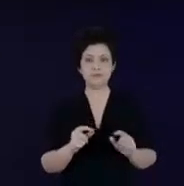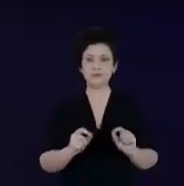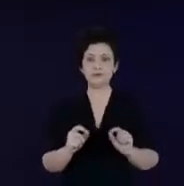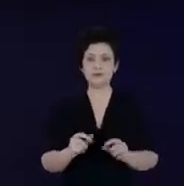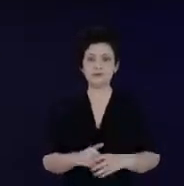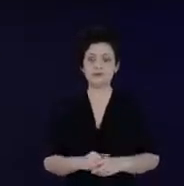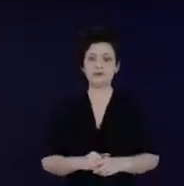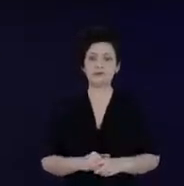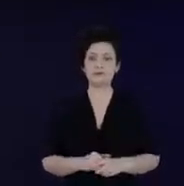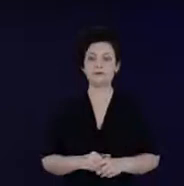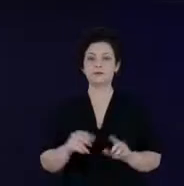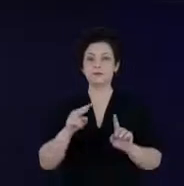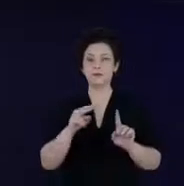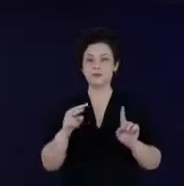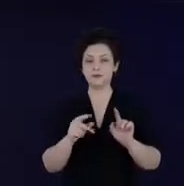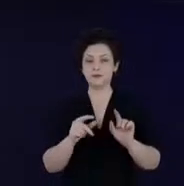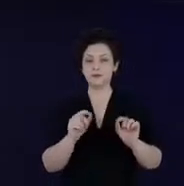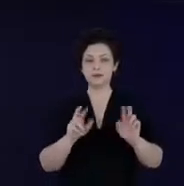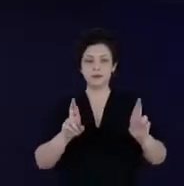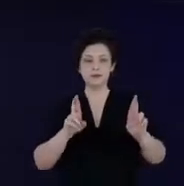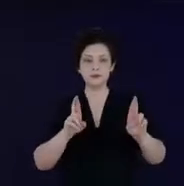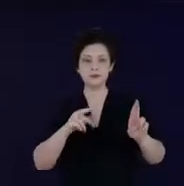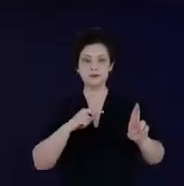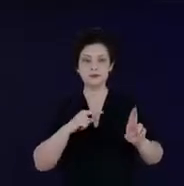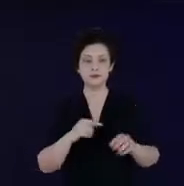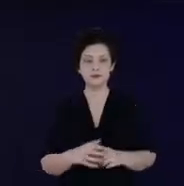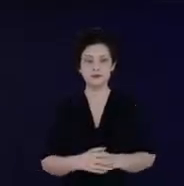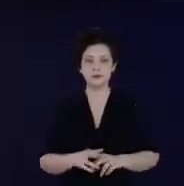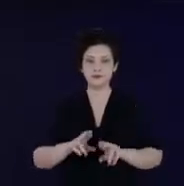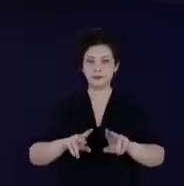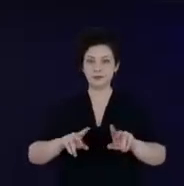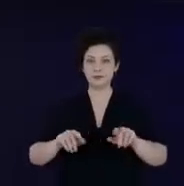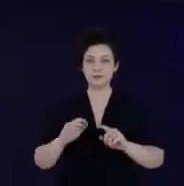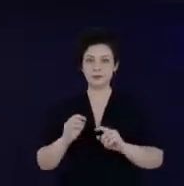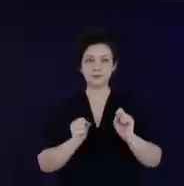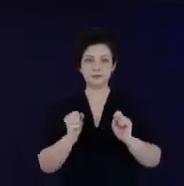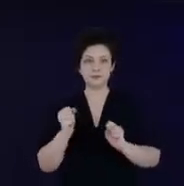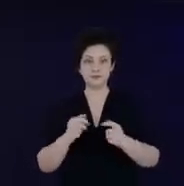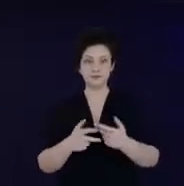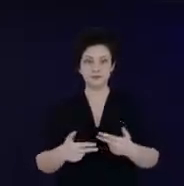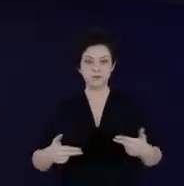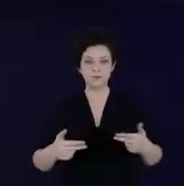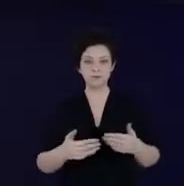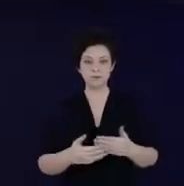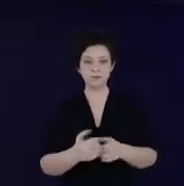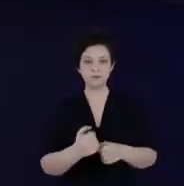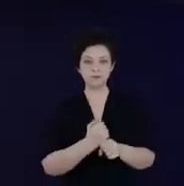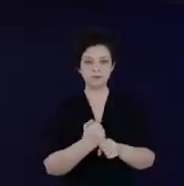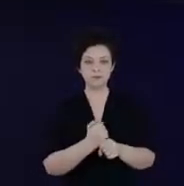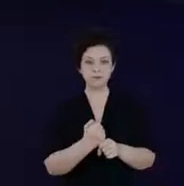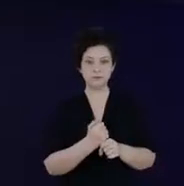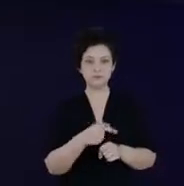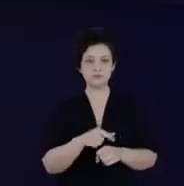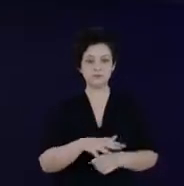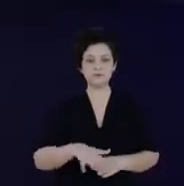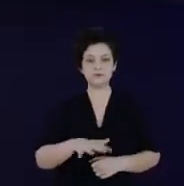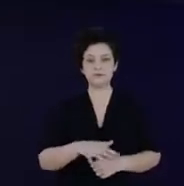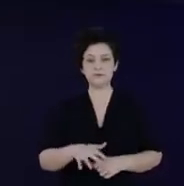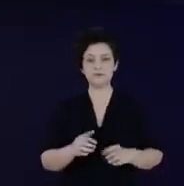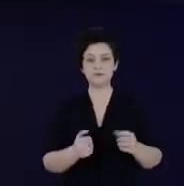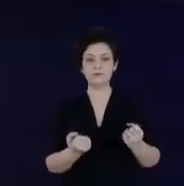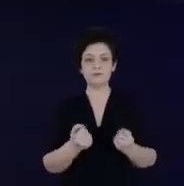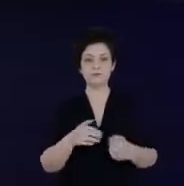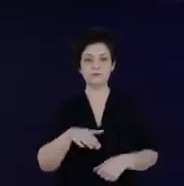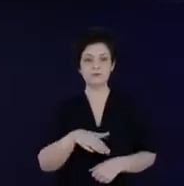grande perspectiva, grande expectativa para várias indústrias ao longo dos próximos anos, né? E na indústria automobilística eu acho que